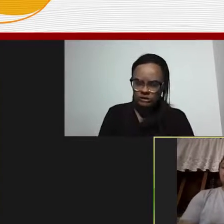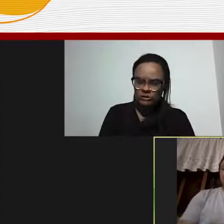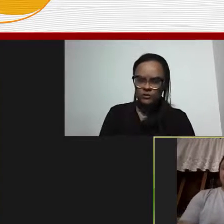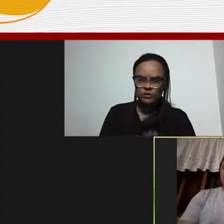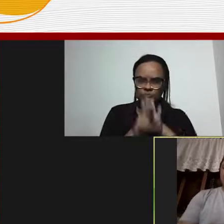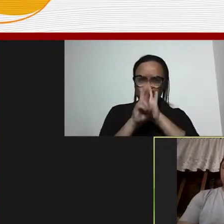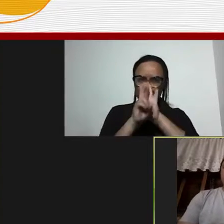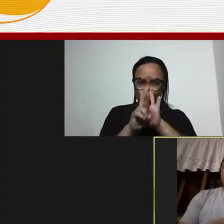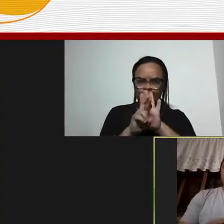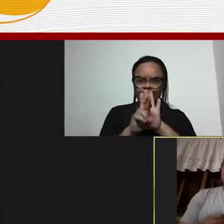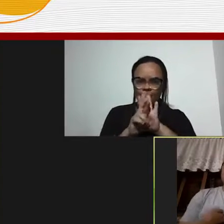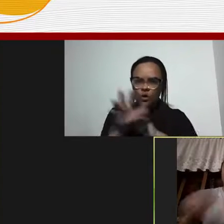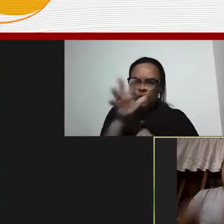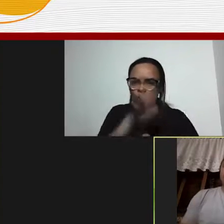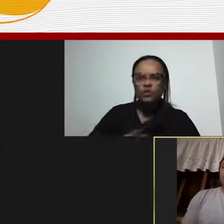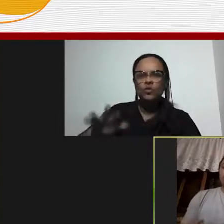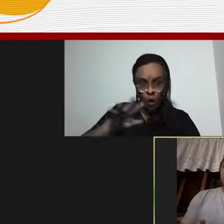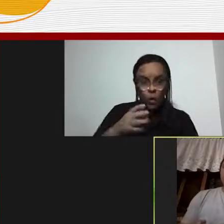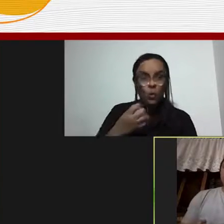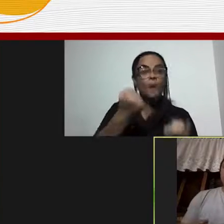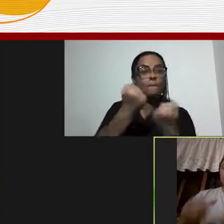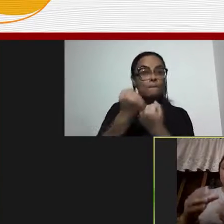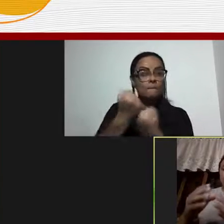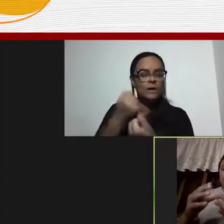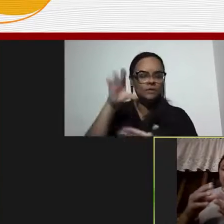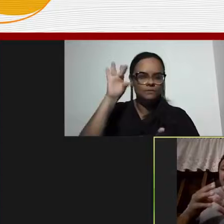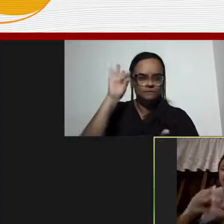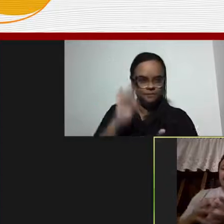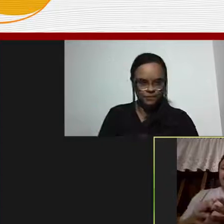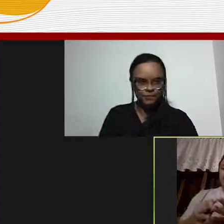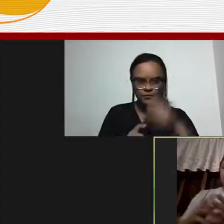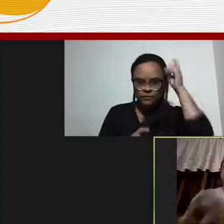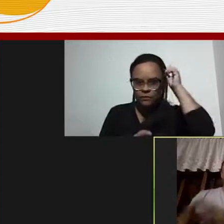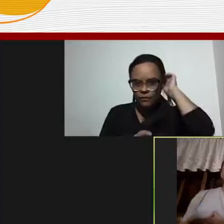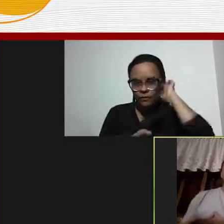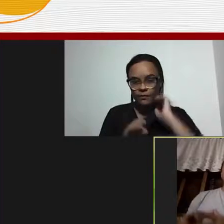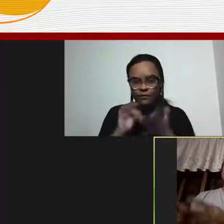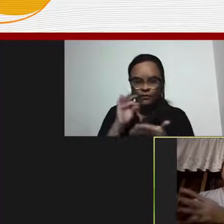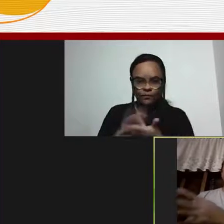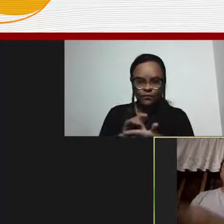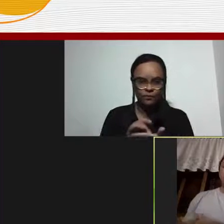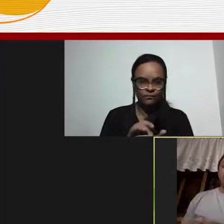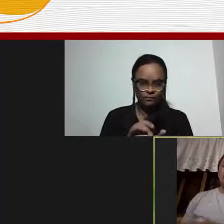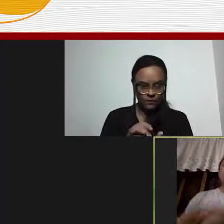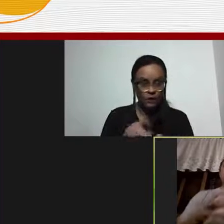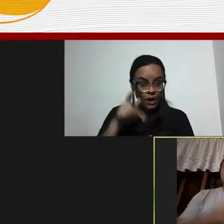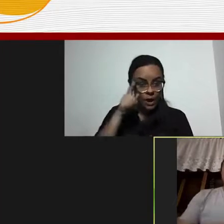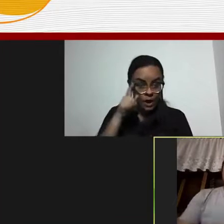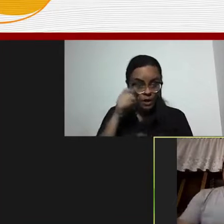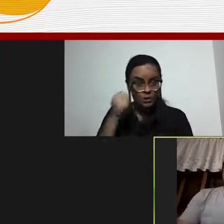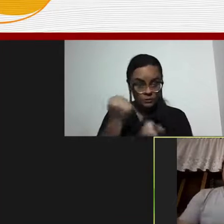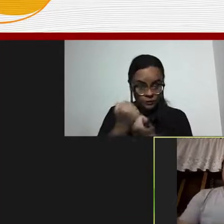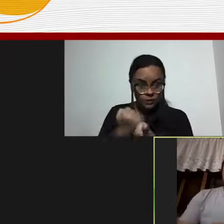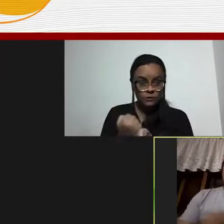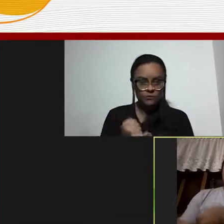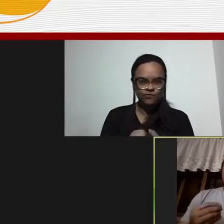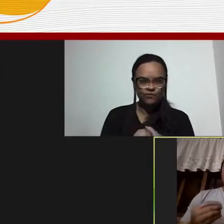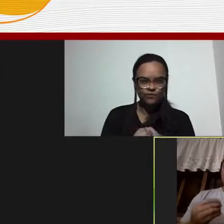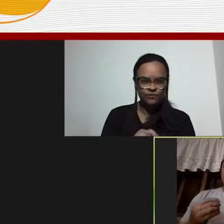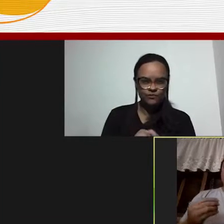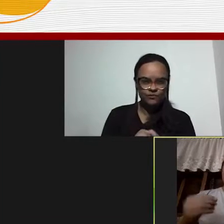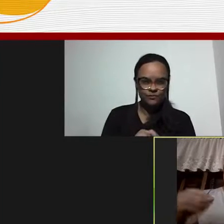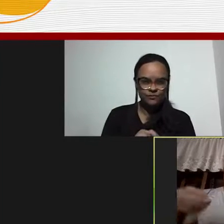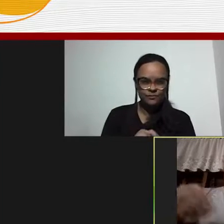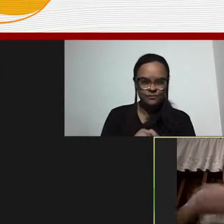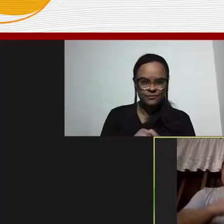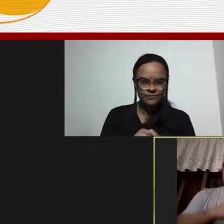estando nesse cenário, eu apoio, né? Eu tenho esse interesse em apoiar, em estar ao lado,